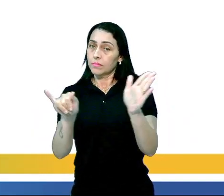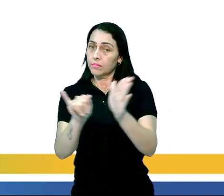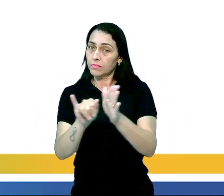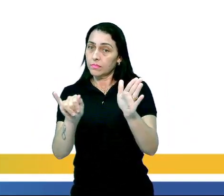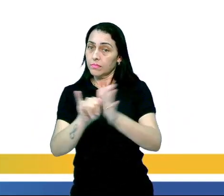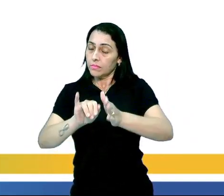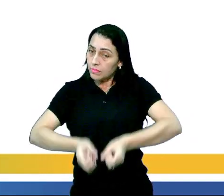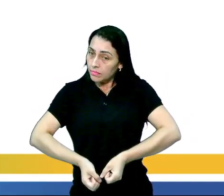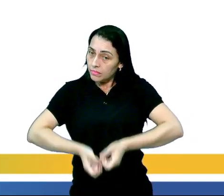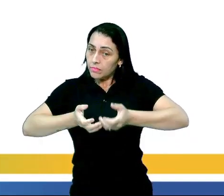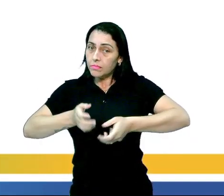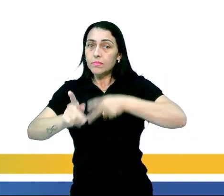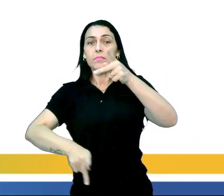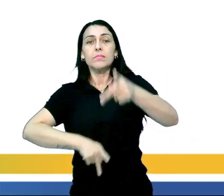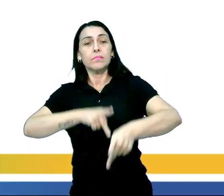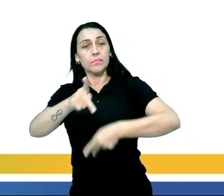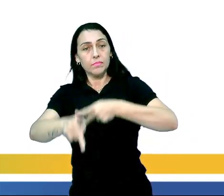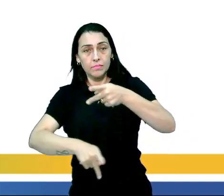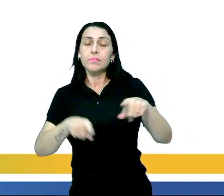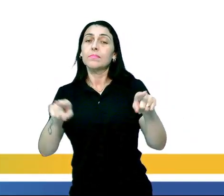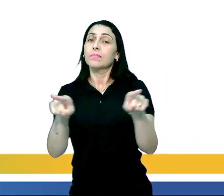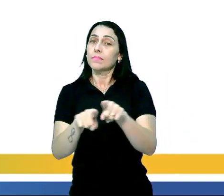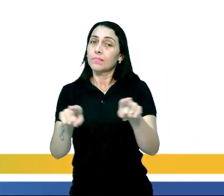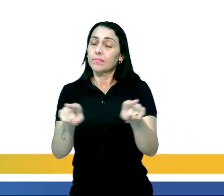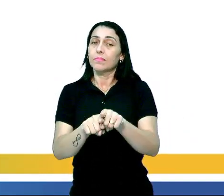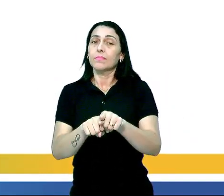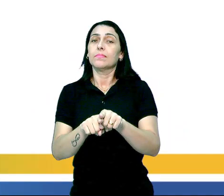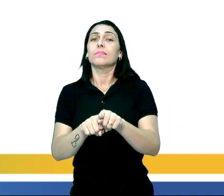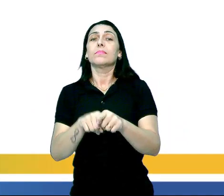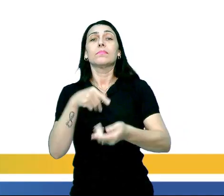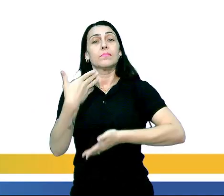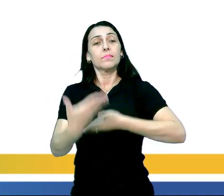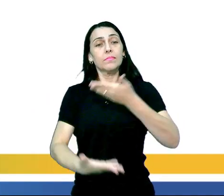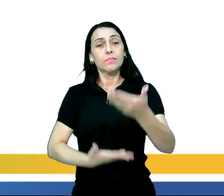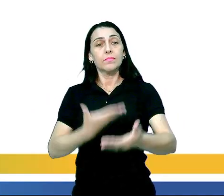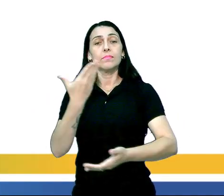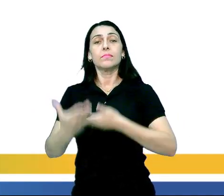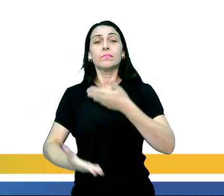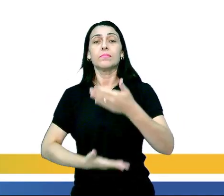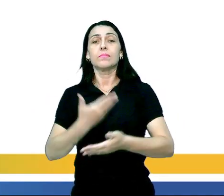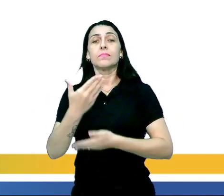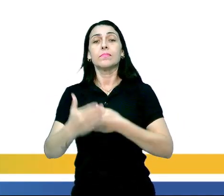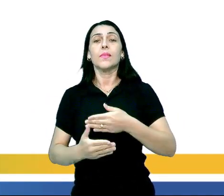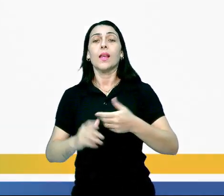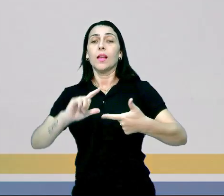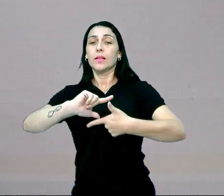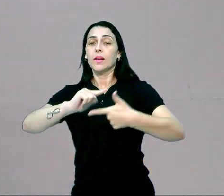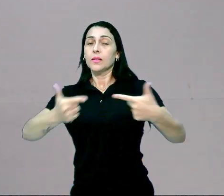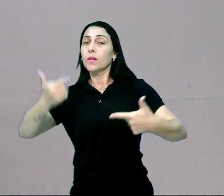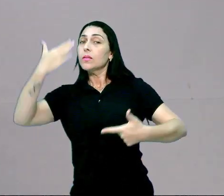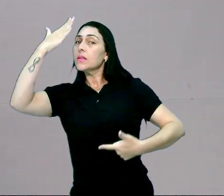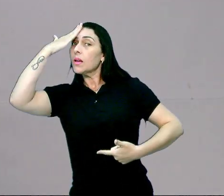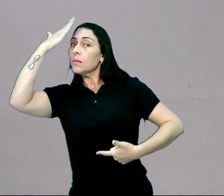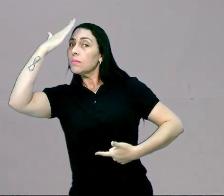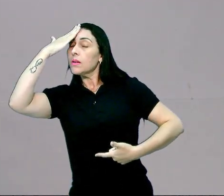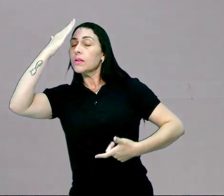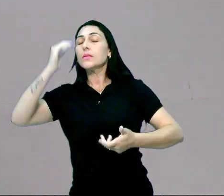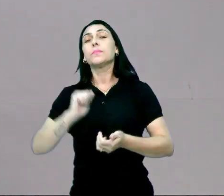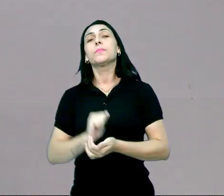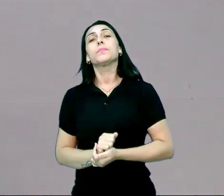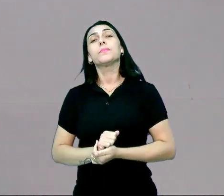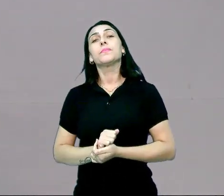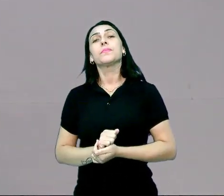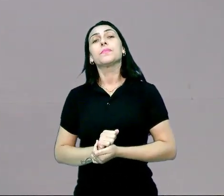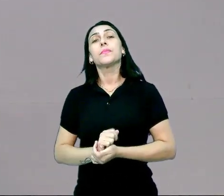cultural quanto as manifestações populares, elas têm uma correlação com a manutenção de tradições e saberes. Ou seja, é